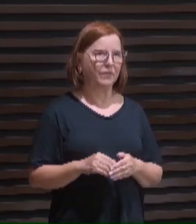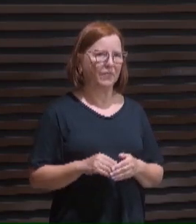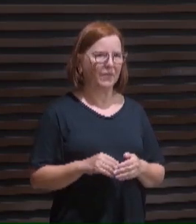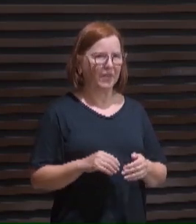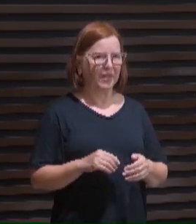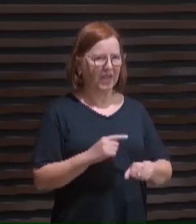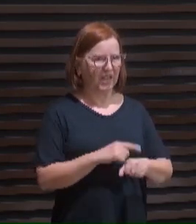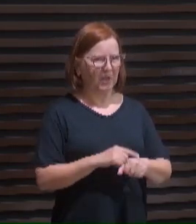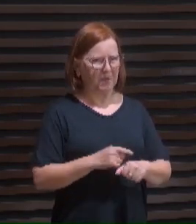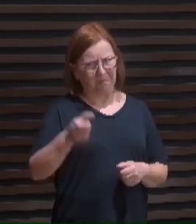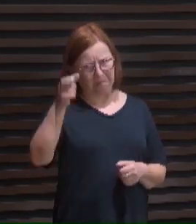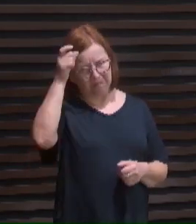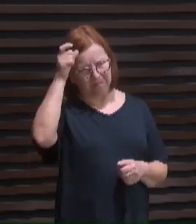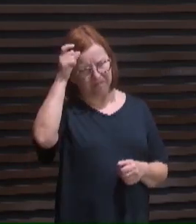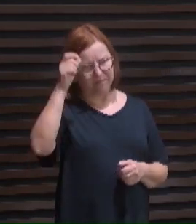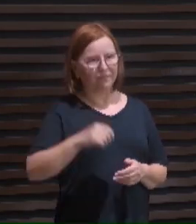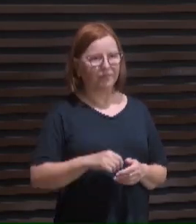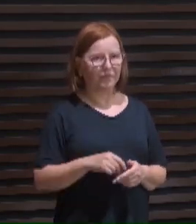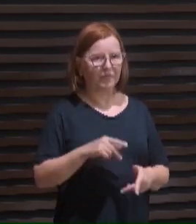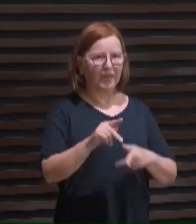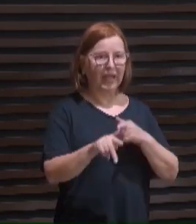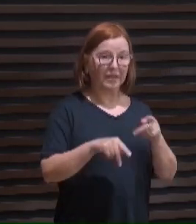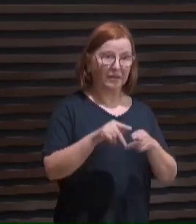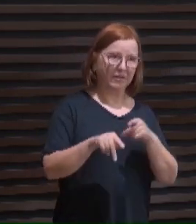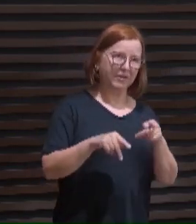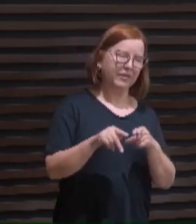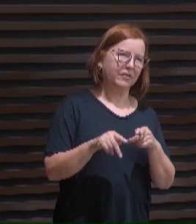satânico. As pessoas vão ser